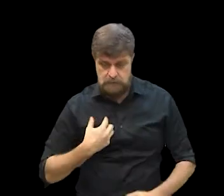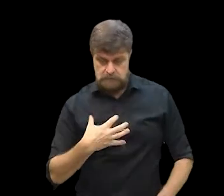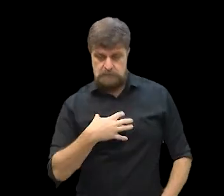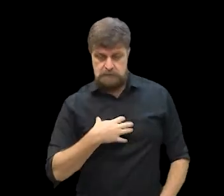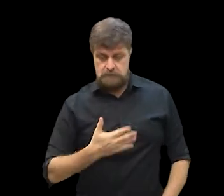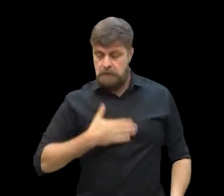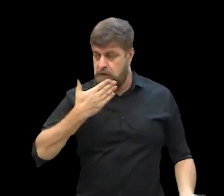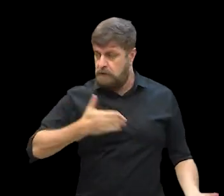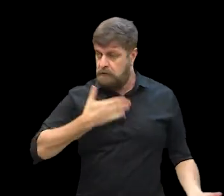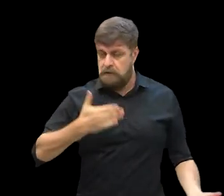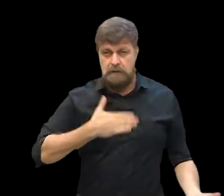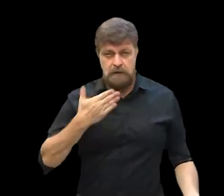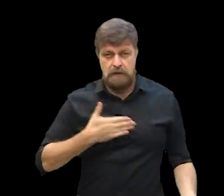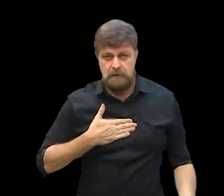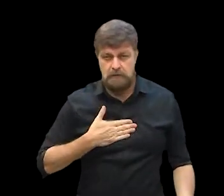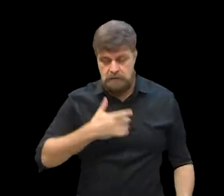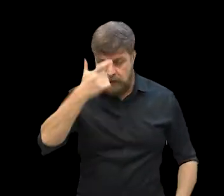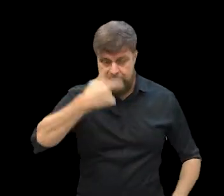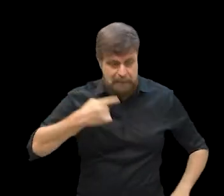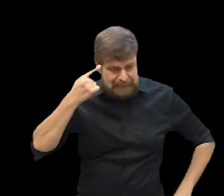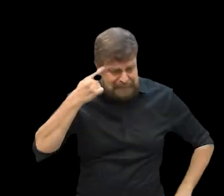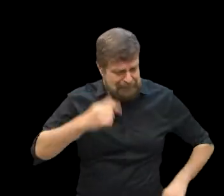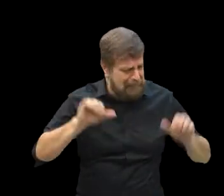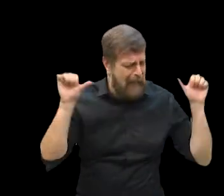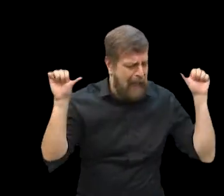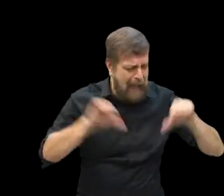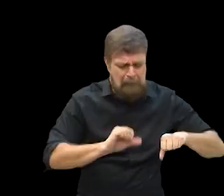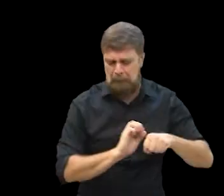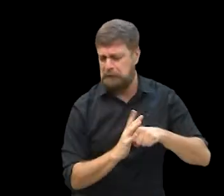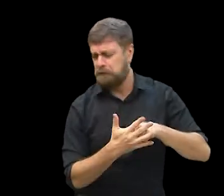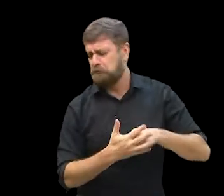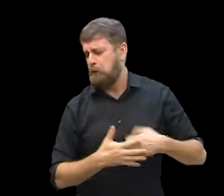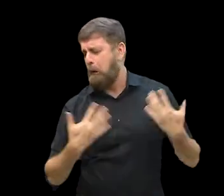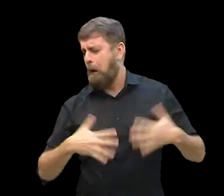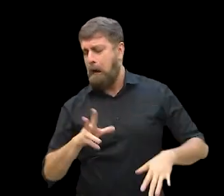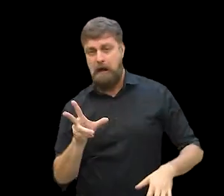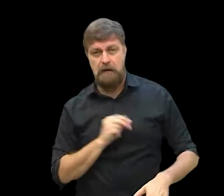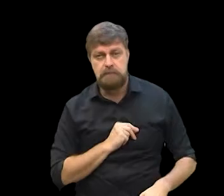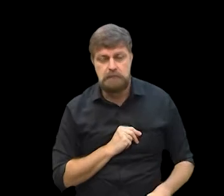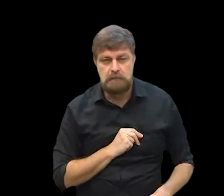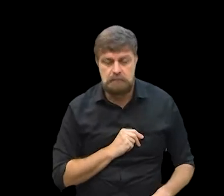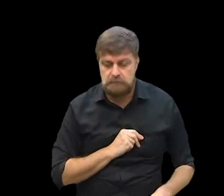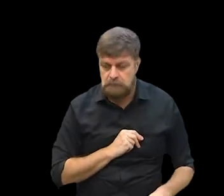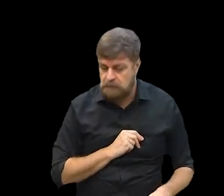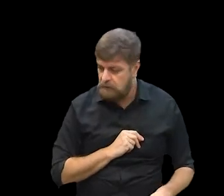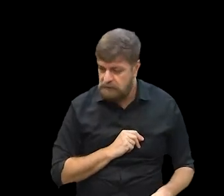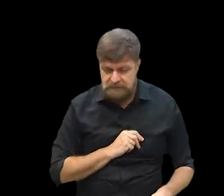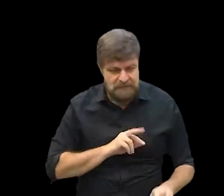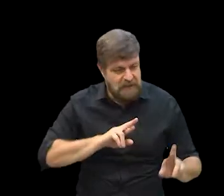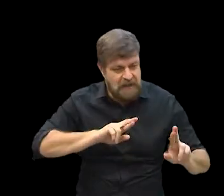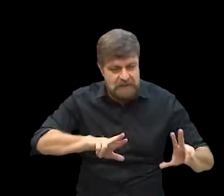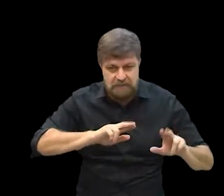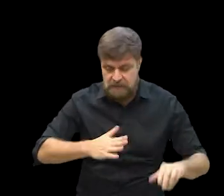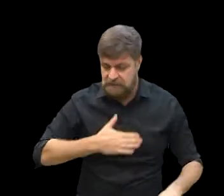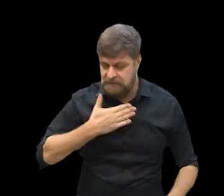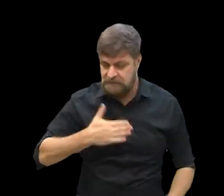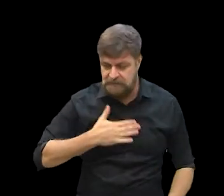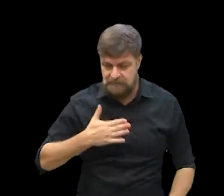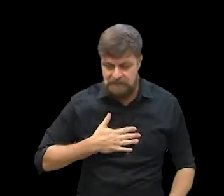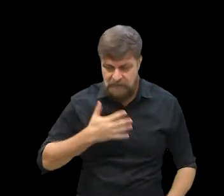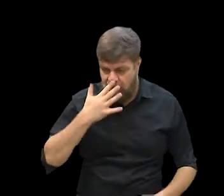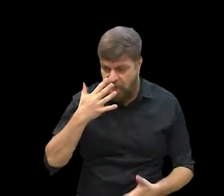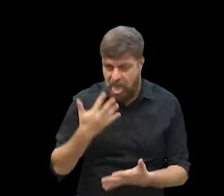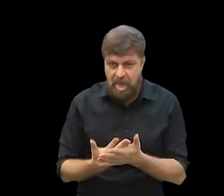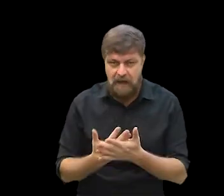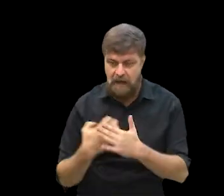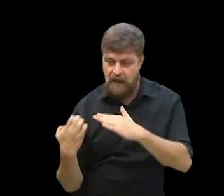sentimos também surpreendentemente, né? Eu esperava o pior quando iniciou a pandemia, né? Mas, para minha surpresa, em 2020 o